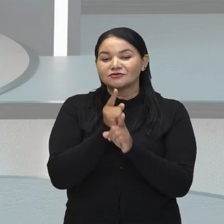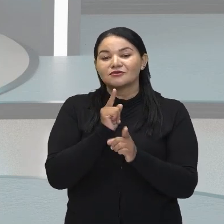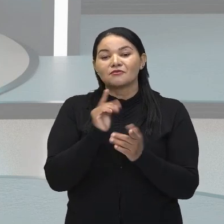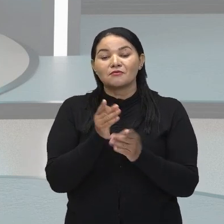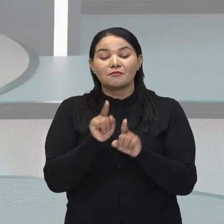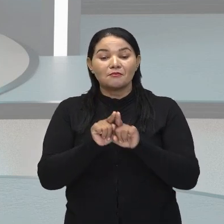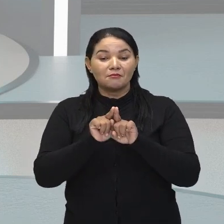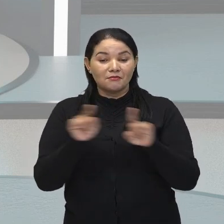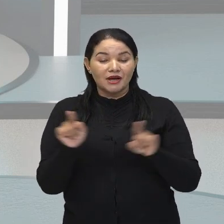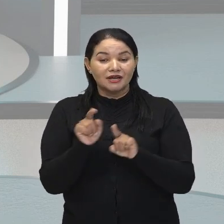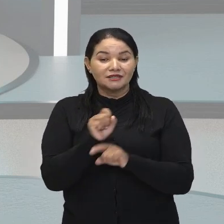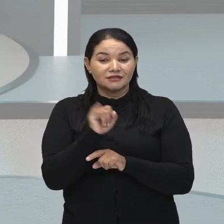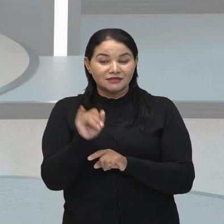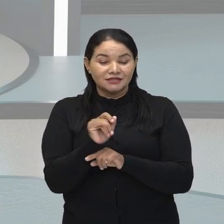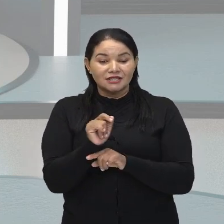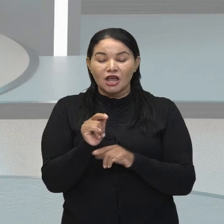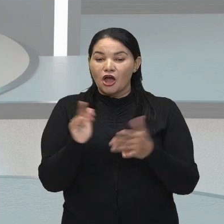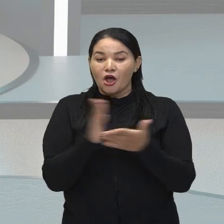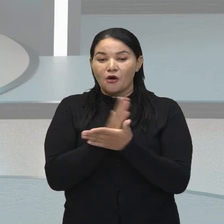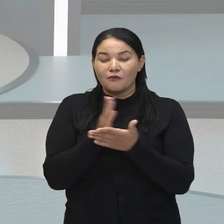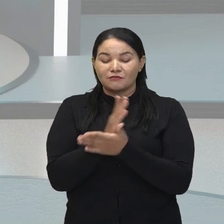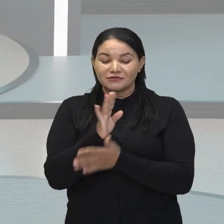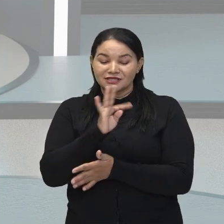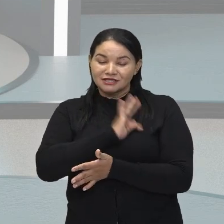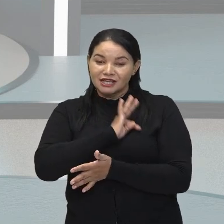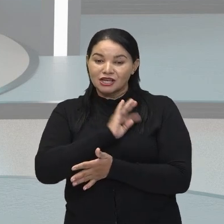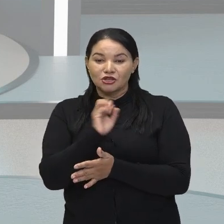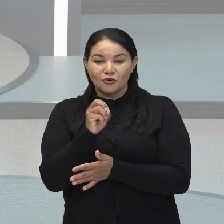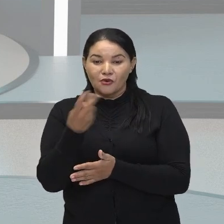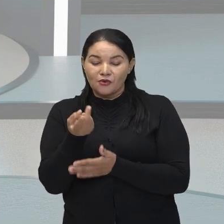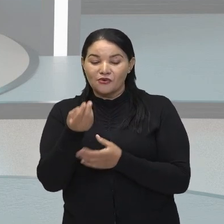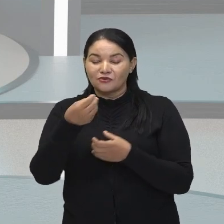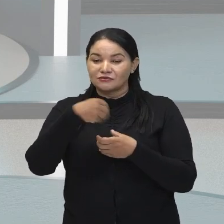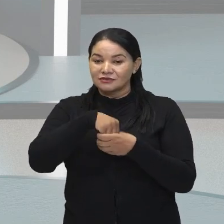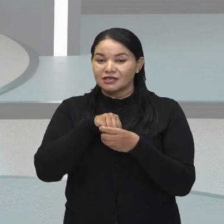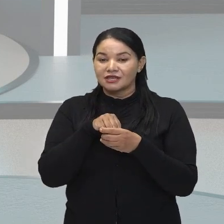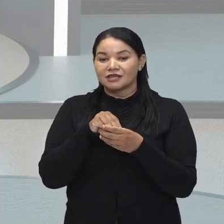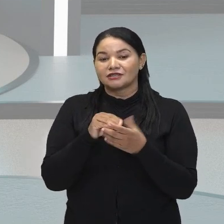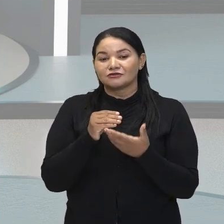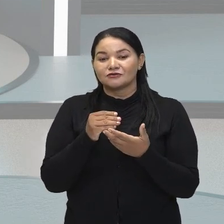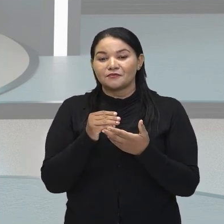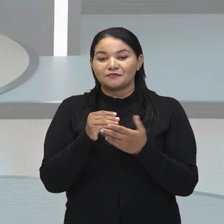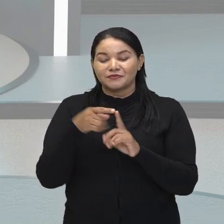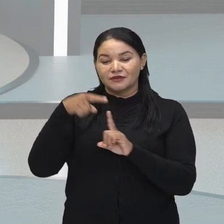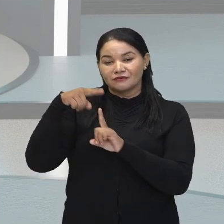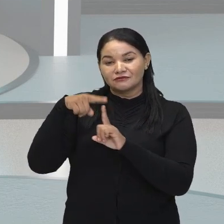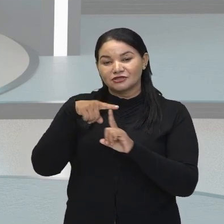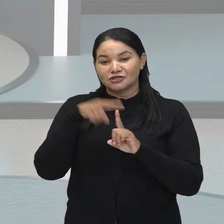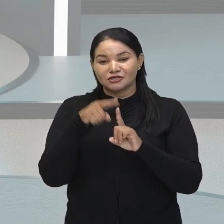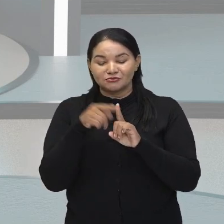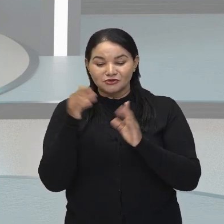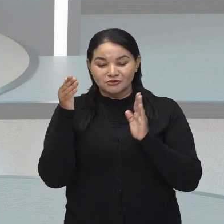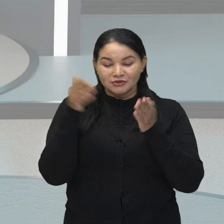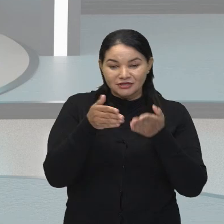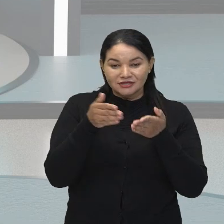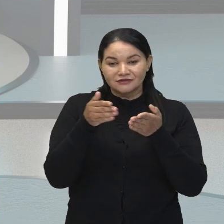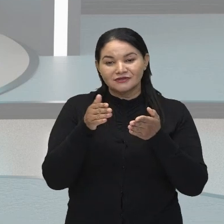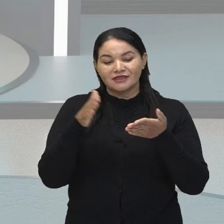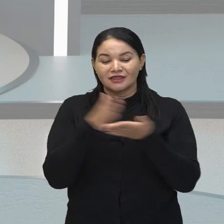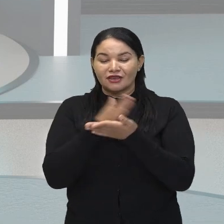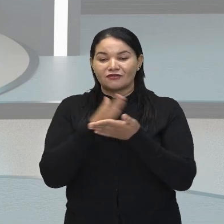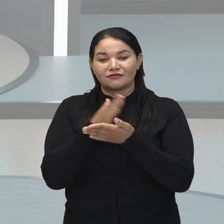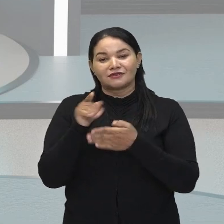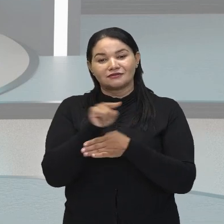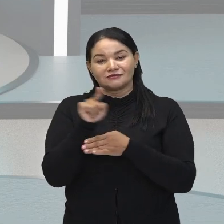estar trazendo uma técnica ou não estar dentro de um estilo específico, você não